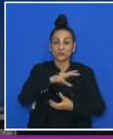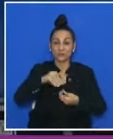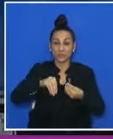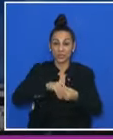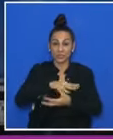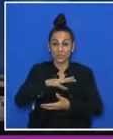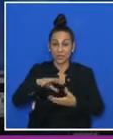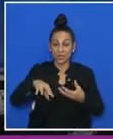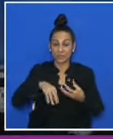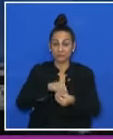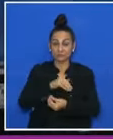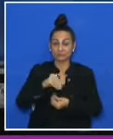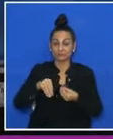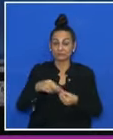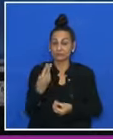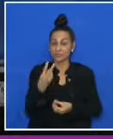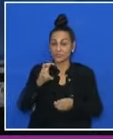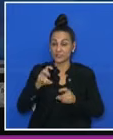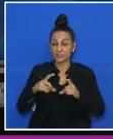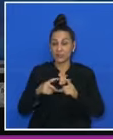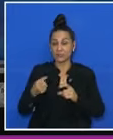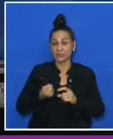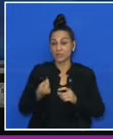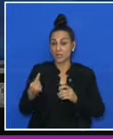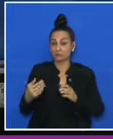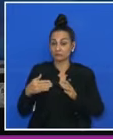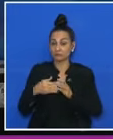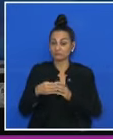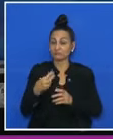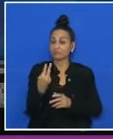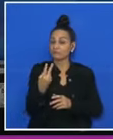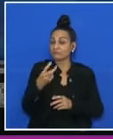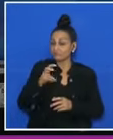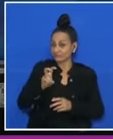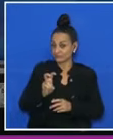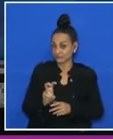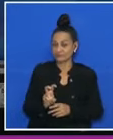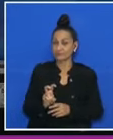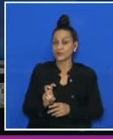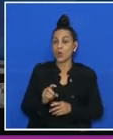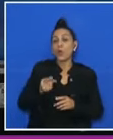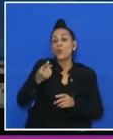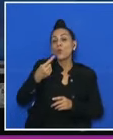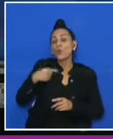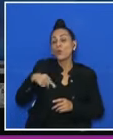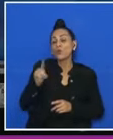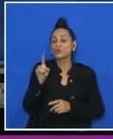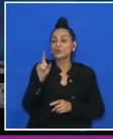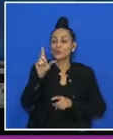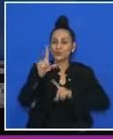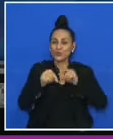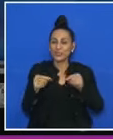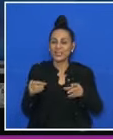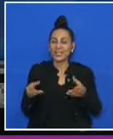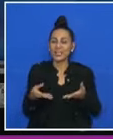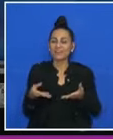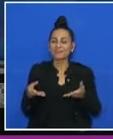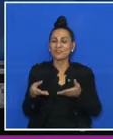Globo carregado, embaralhando 25 bolas numeradas de 0 a 25. O último sorteio